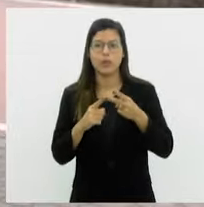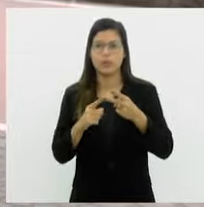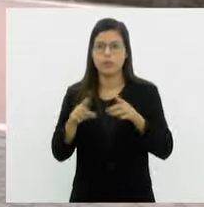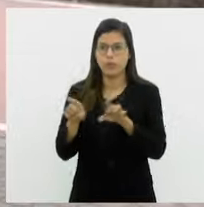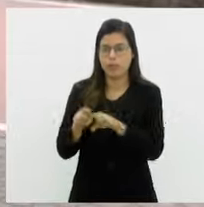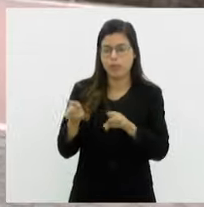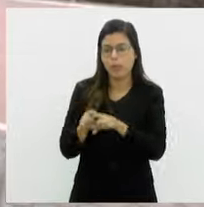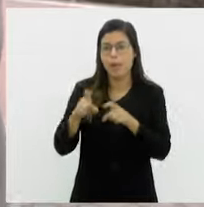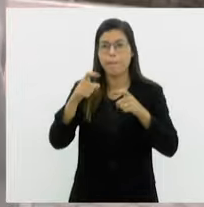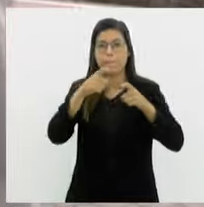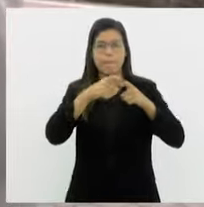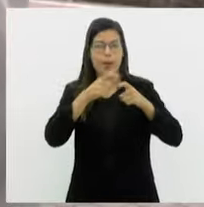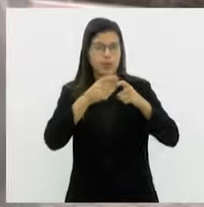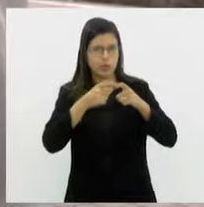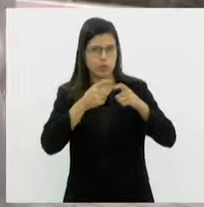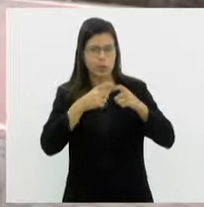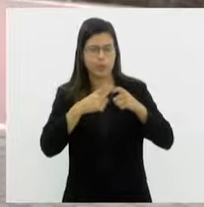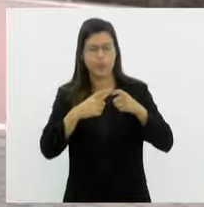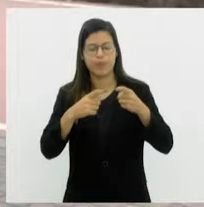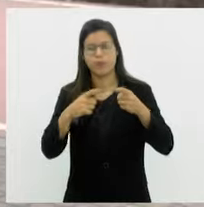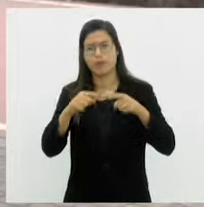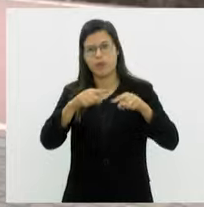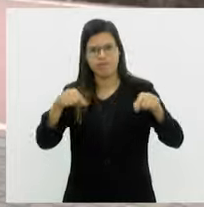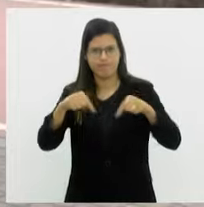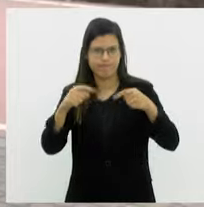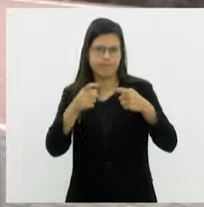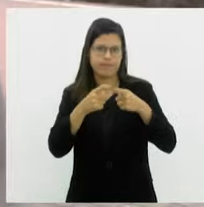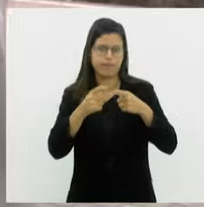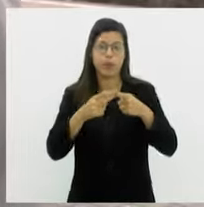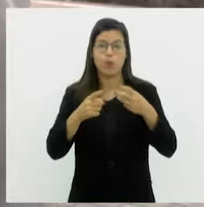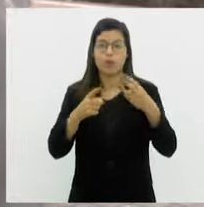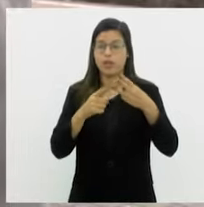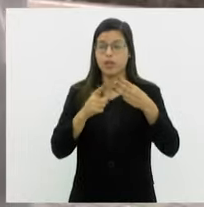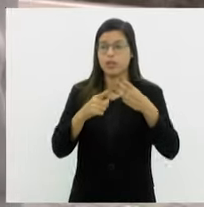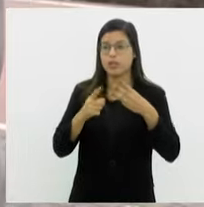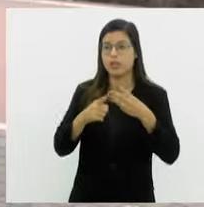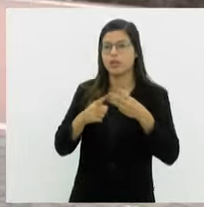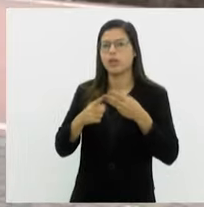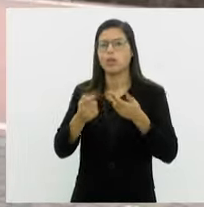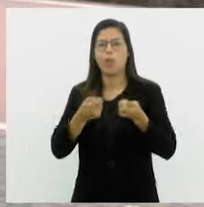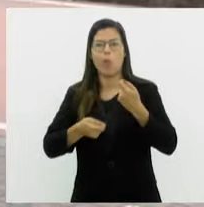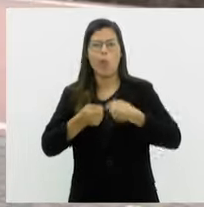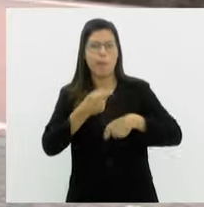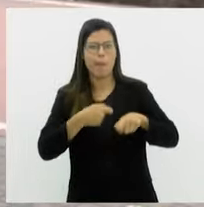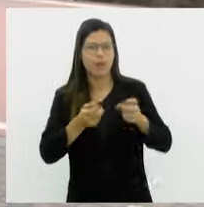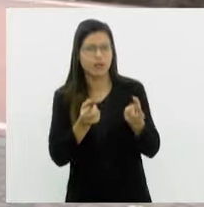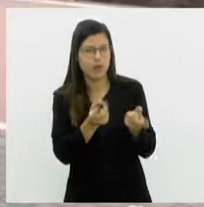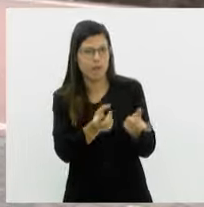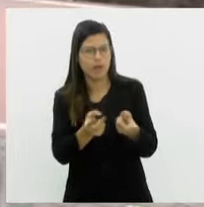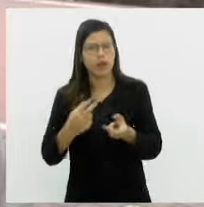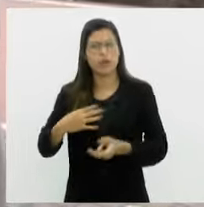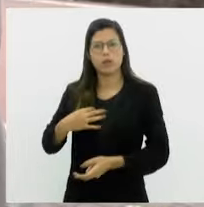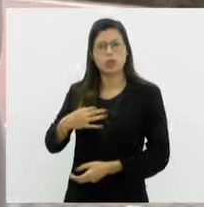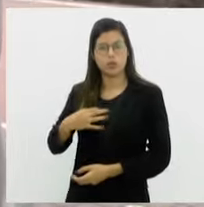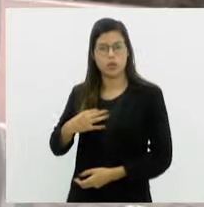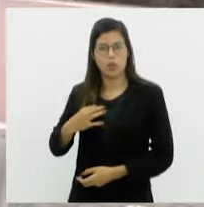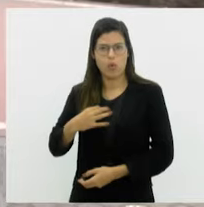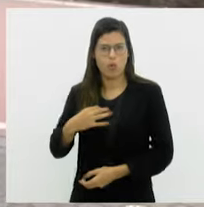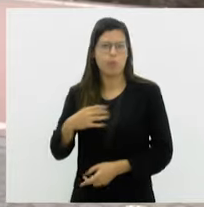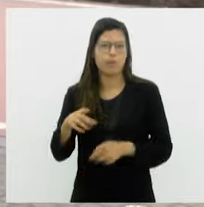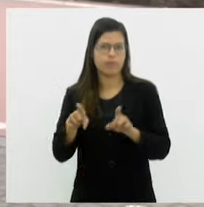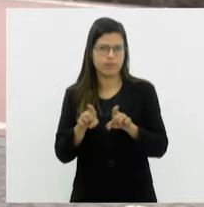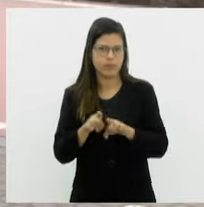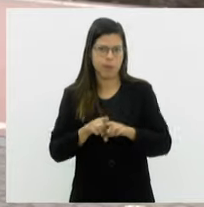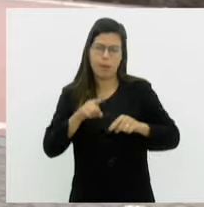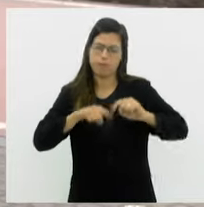consultórios médicos. E o terceiro é a parte de comércio varejista, de vestuário e acessórios.